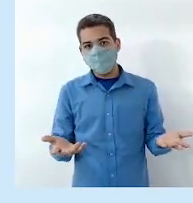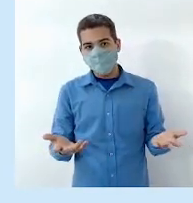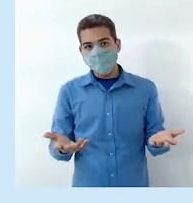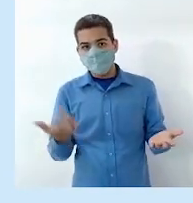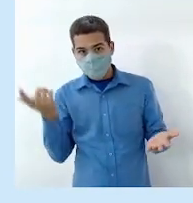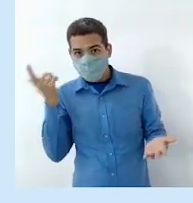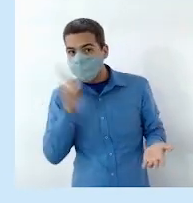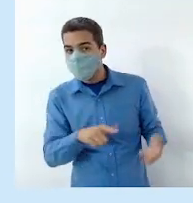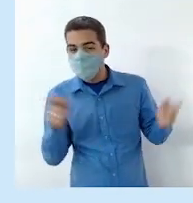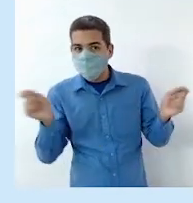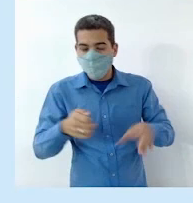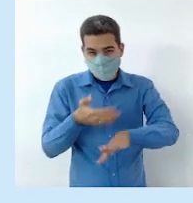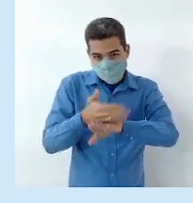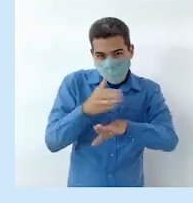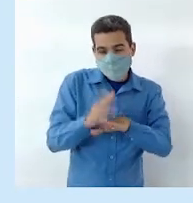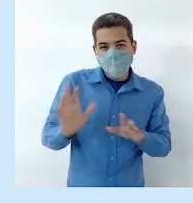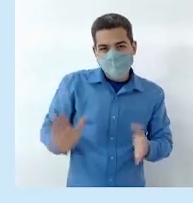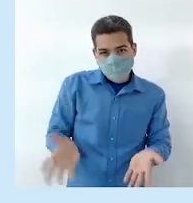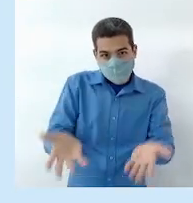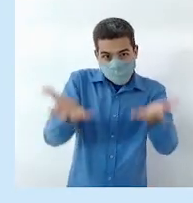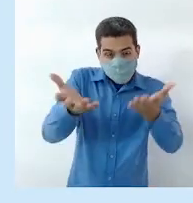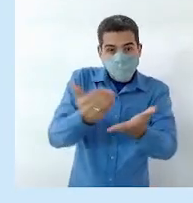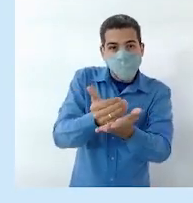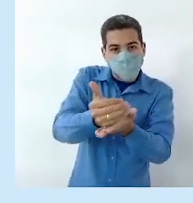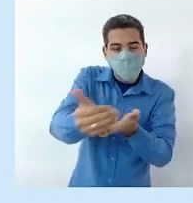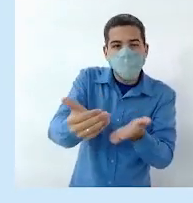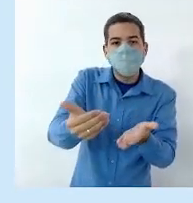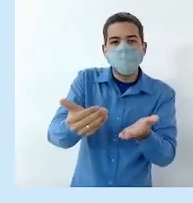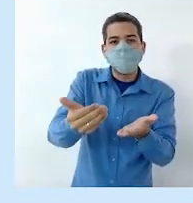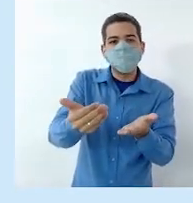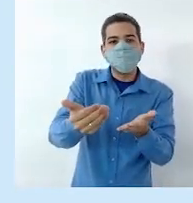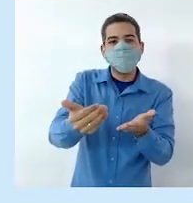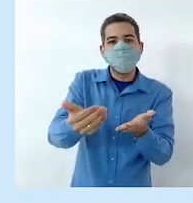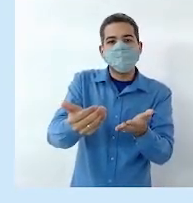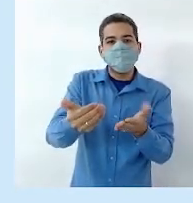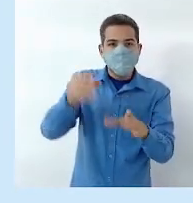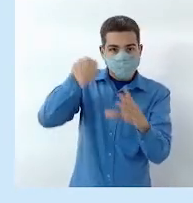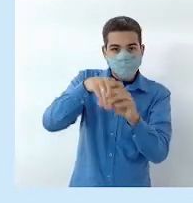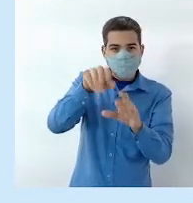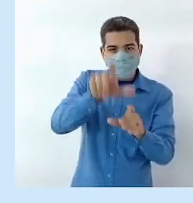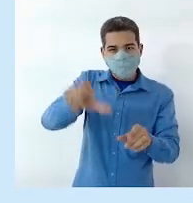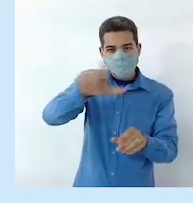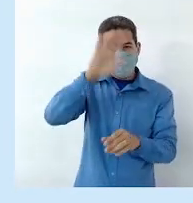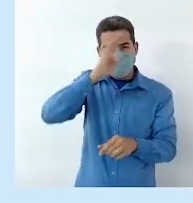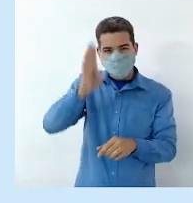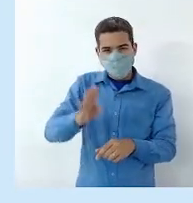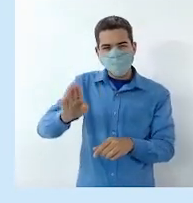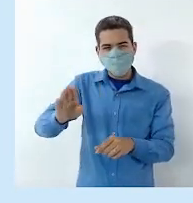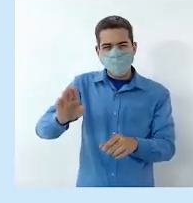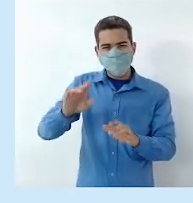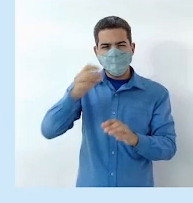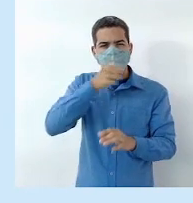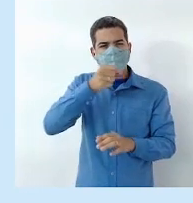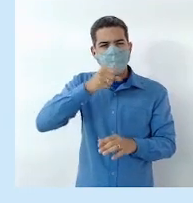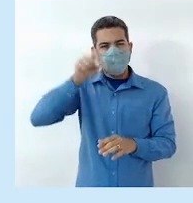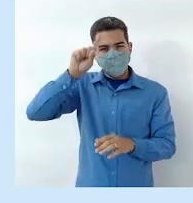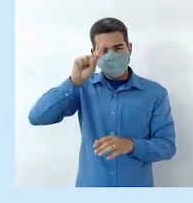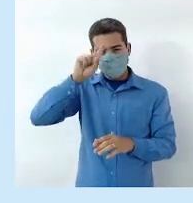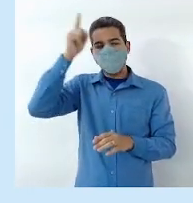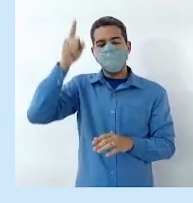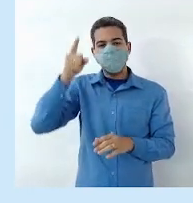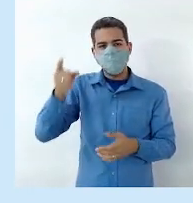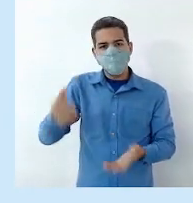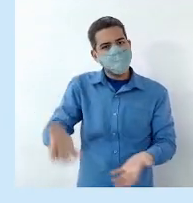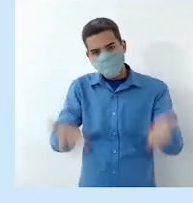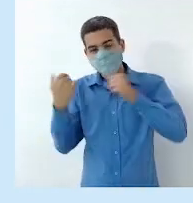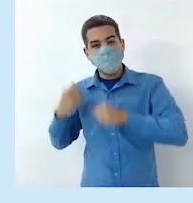prontos para iniciar essa leitura de narração ficcional dentro da literatura brasileira? Já começando com um clássico, hein?